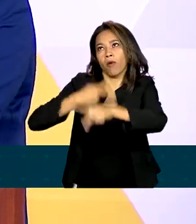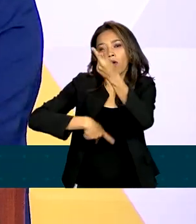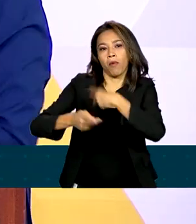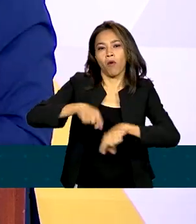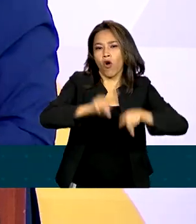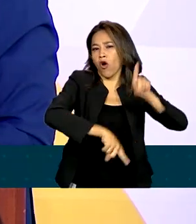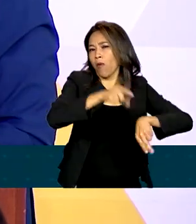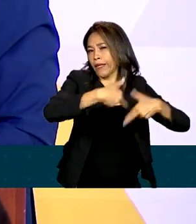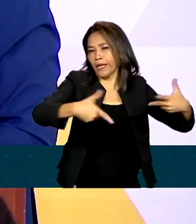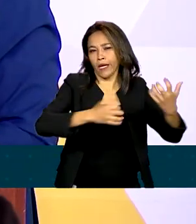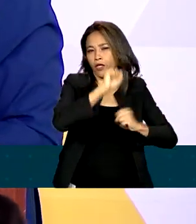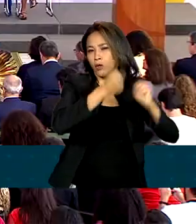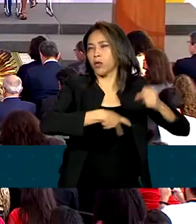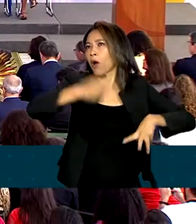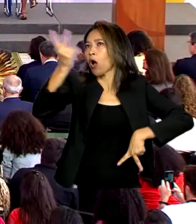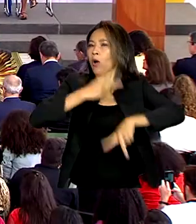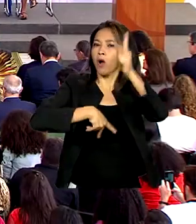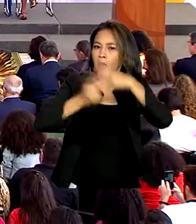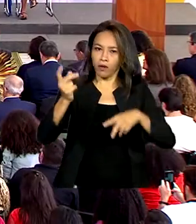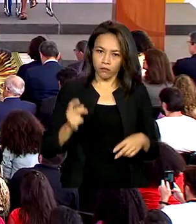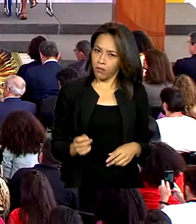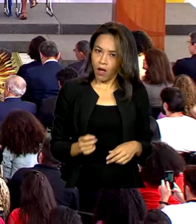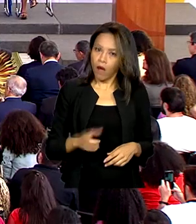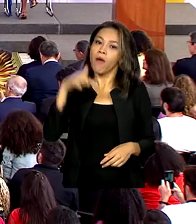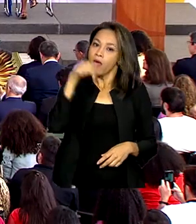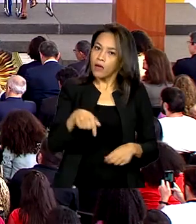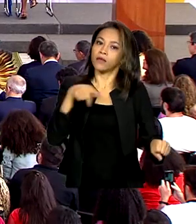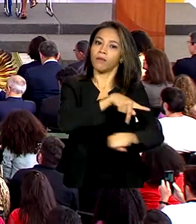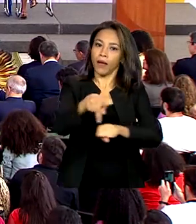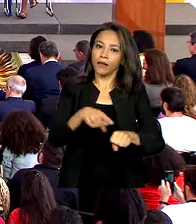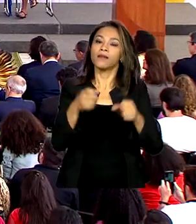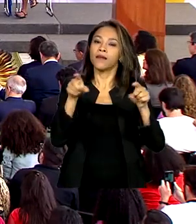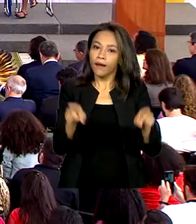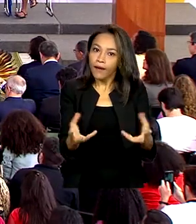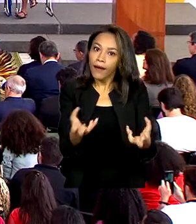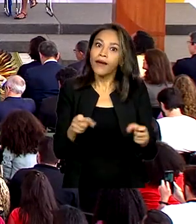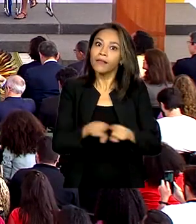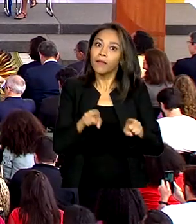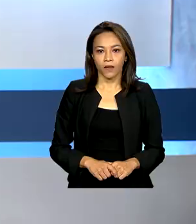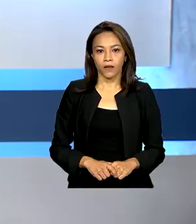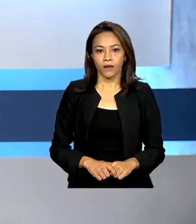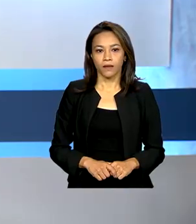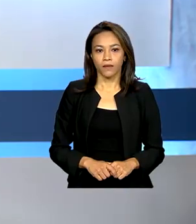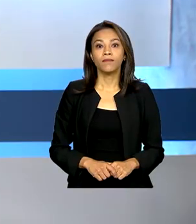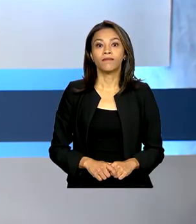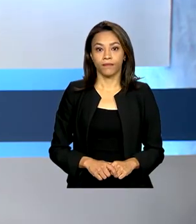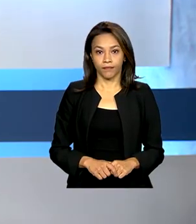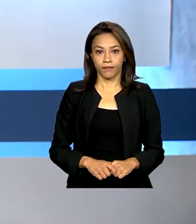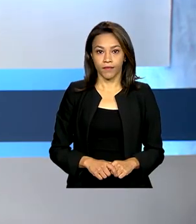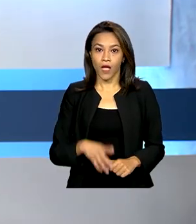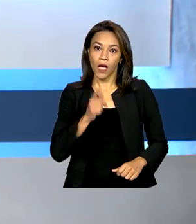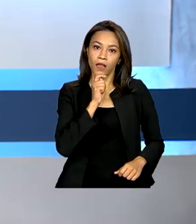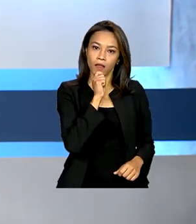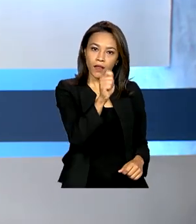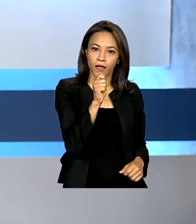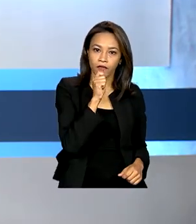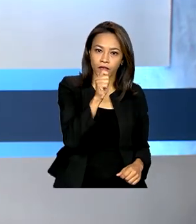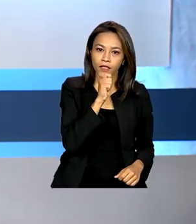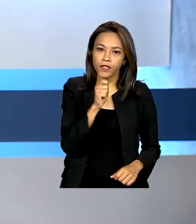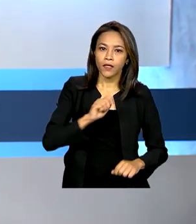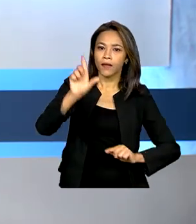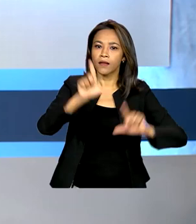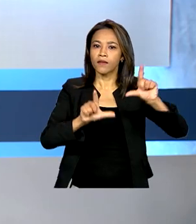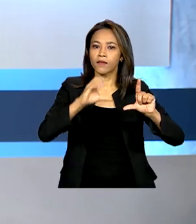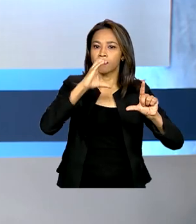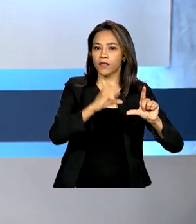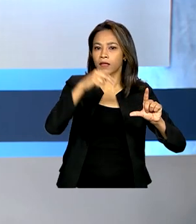commodities, soja e milho. Esse país quer ser exportador de conhecimento. Em entrevista à CNN